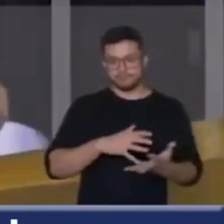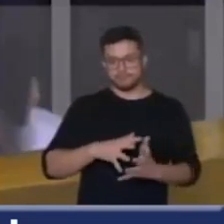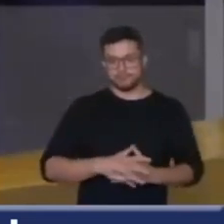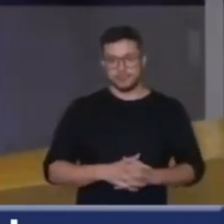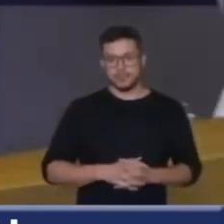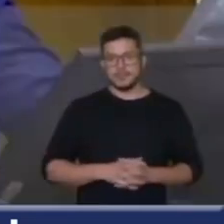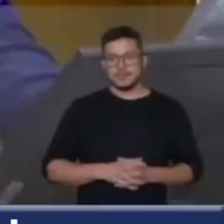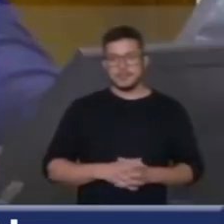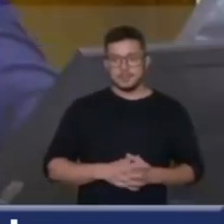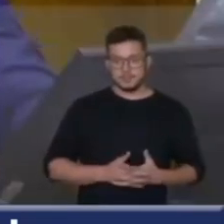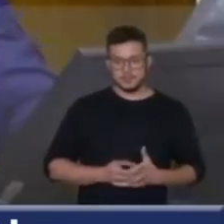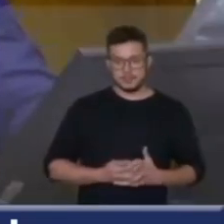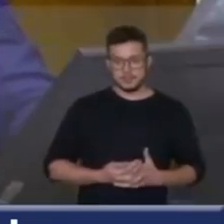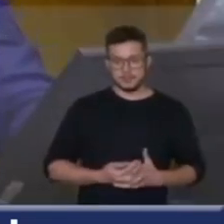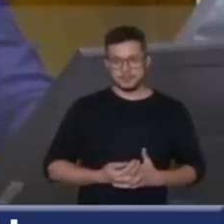só o registro presidente